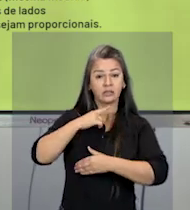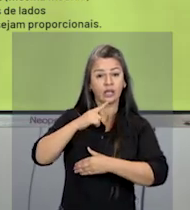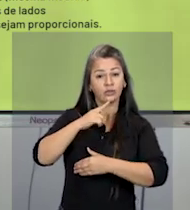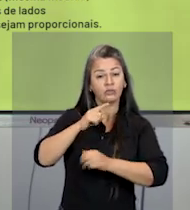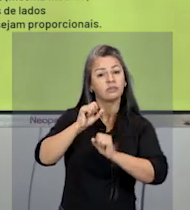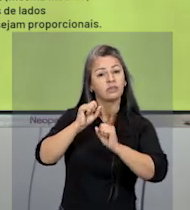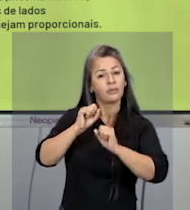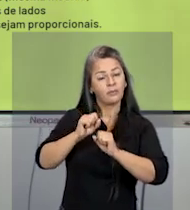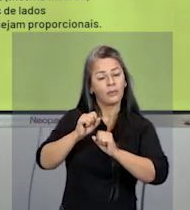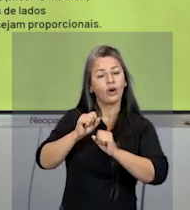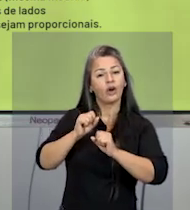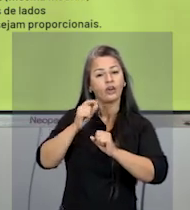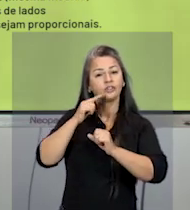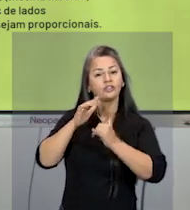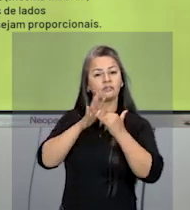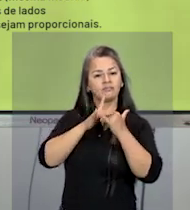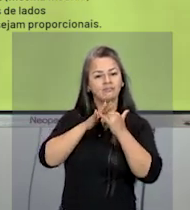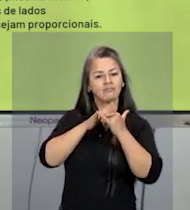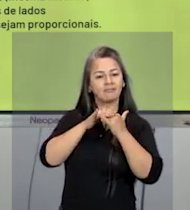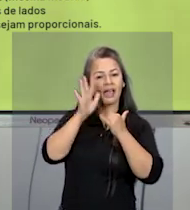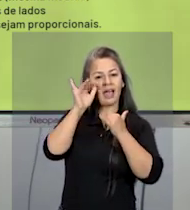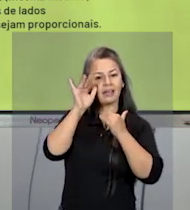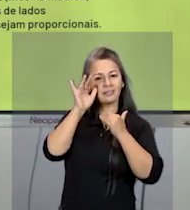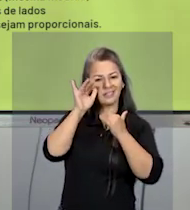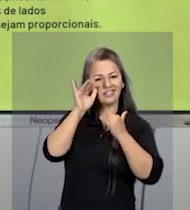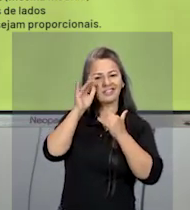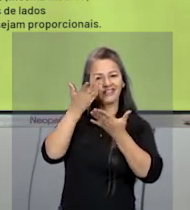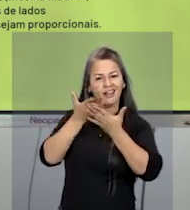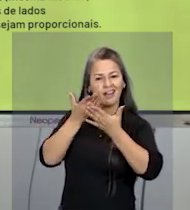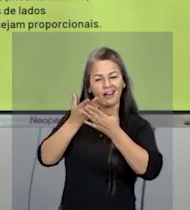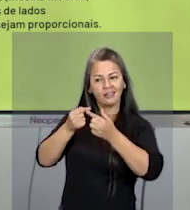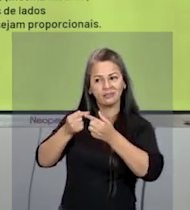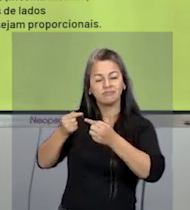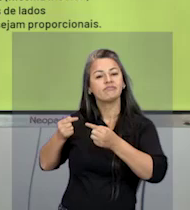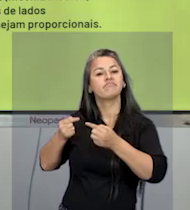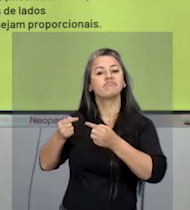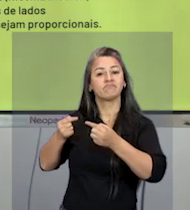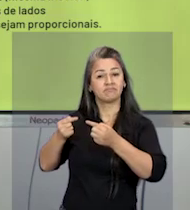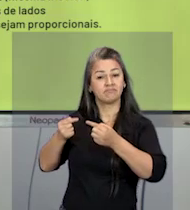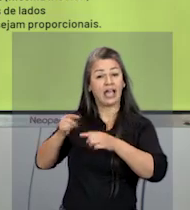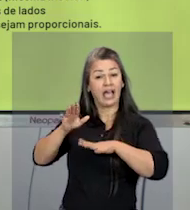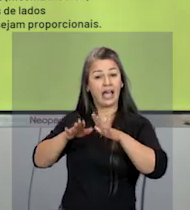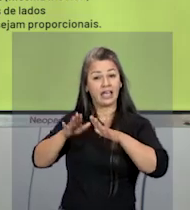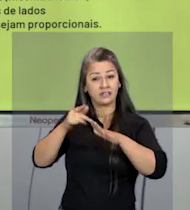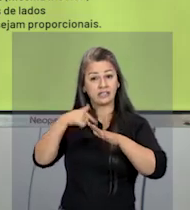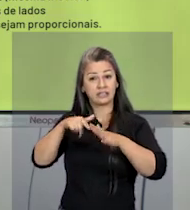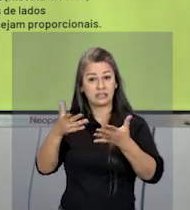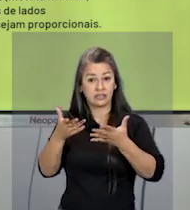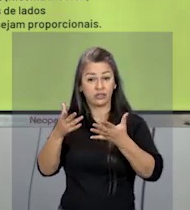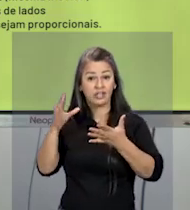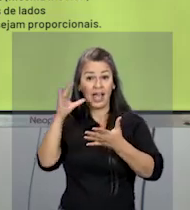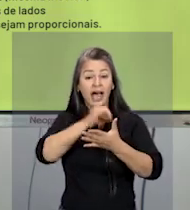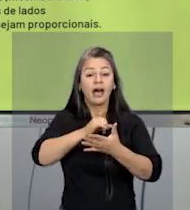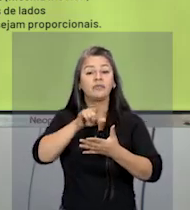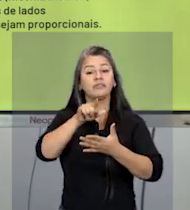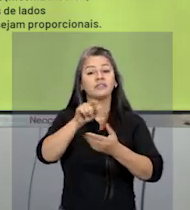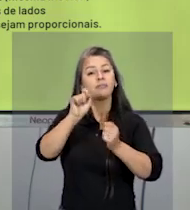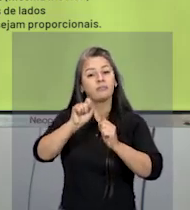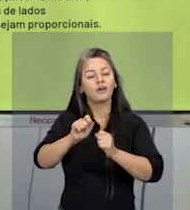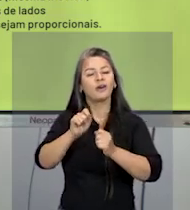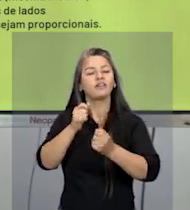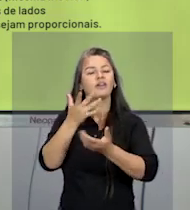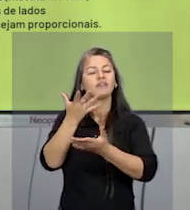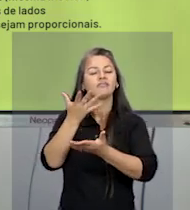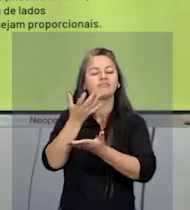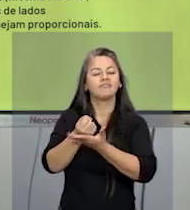passada e tirar alguma dúvida lá de algo que seja falado aqui de forma mais rápida, que às vezes nós vamos passar mais um pouquinho mais rápido. Então, relembrando o que